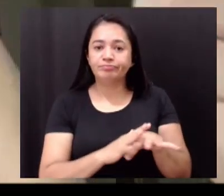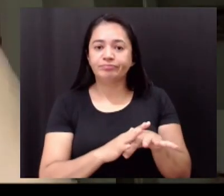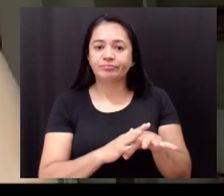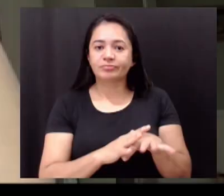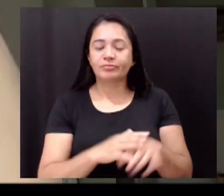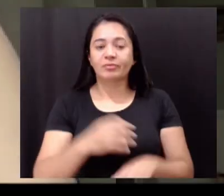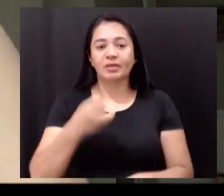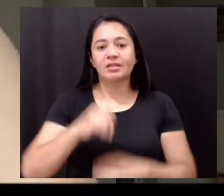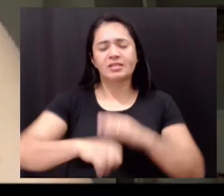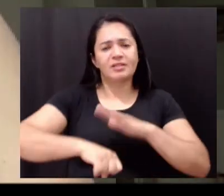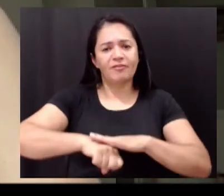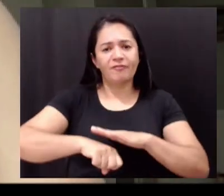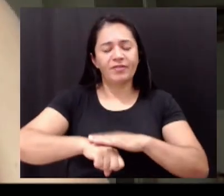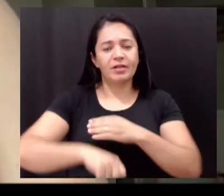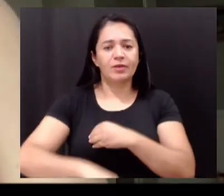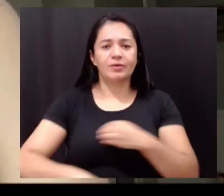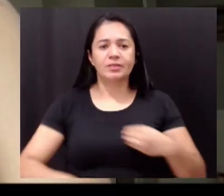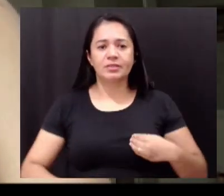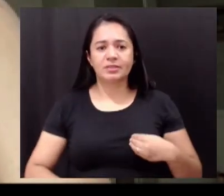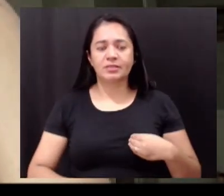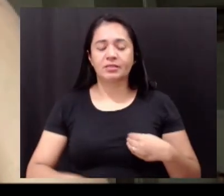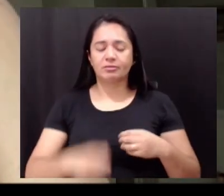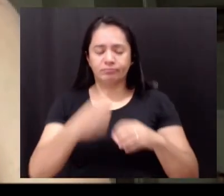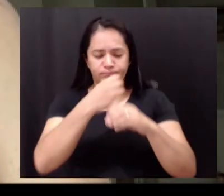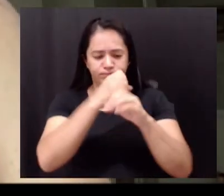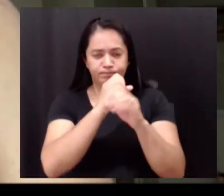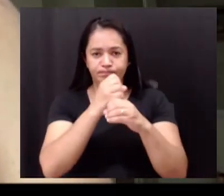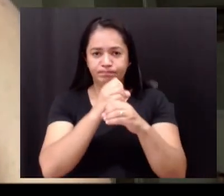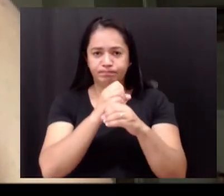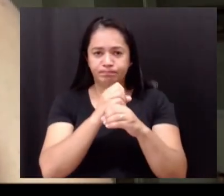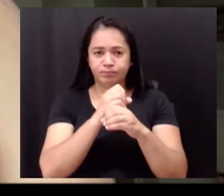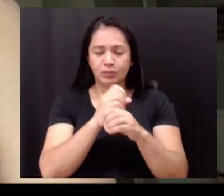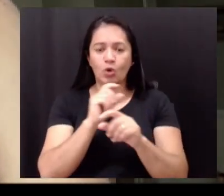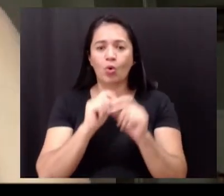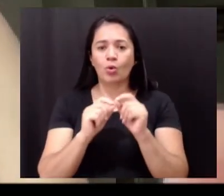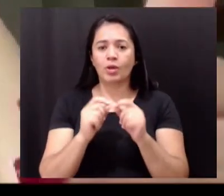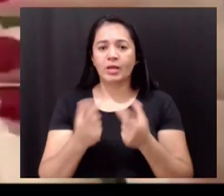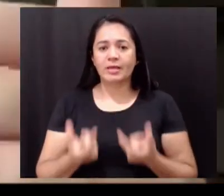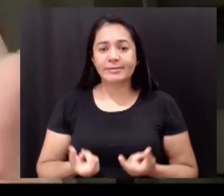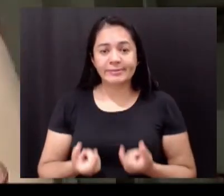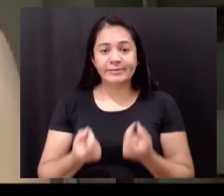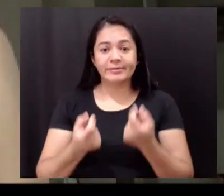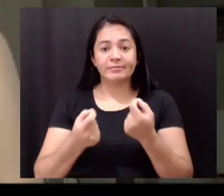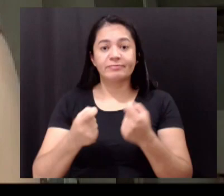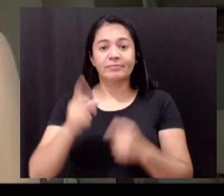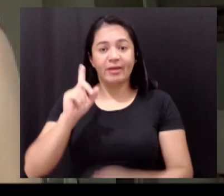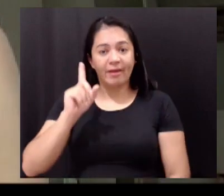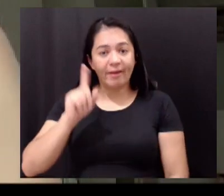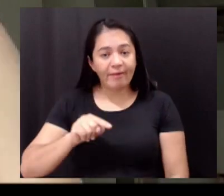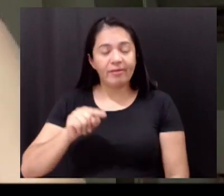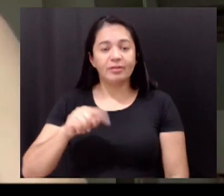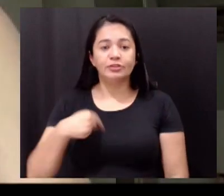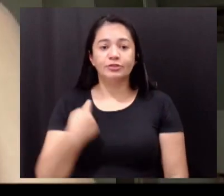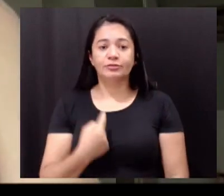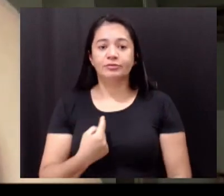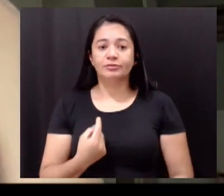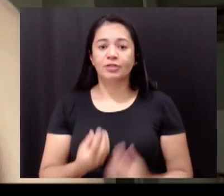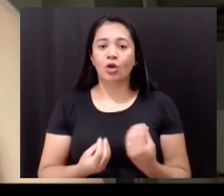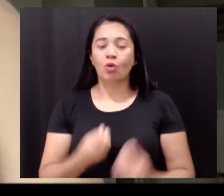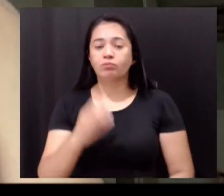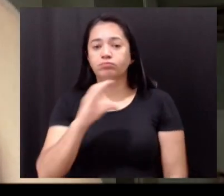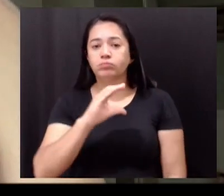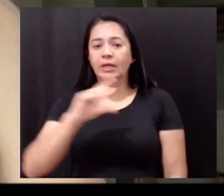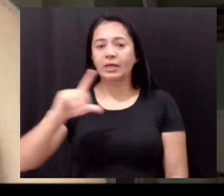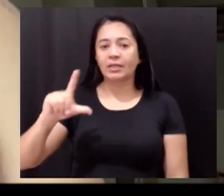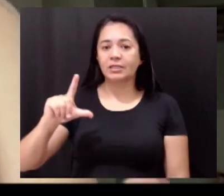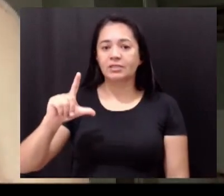e com a biópsia confirmando que se trata de um câncer do colo de útero, a gente cai numa classificação e baseado